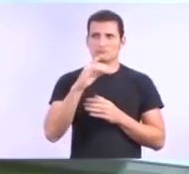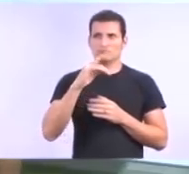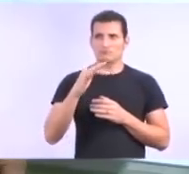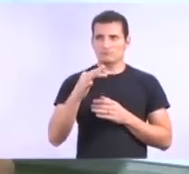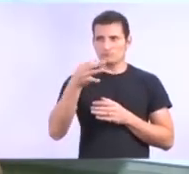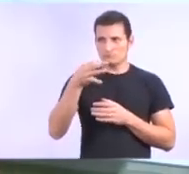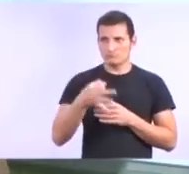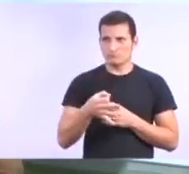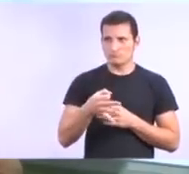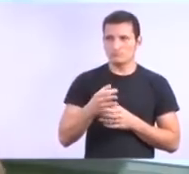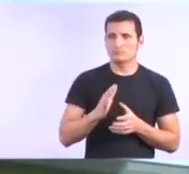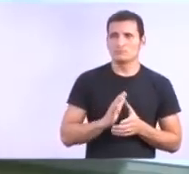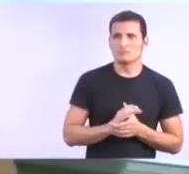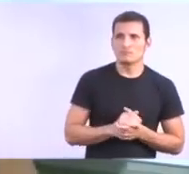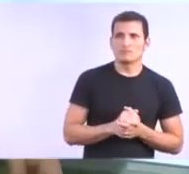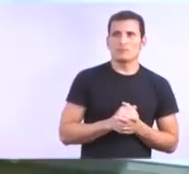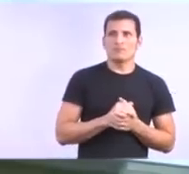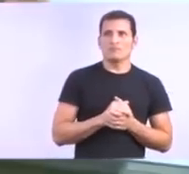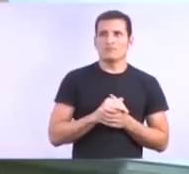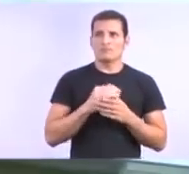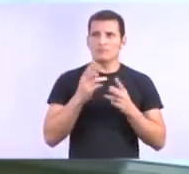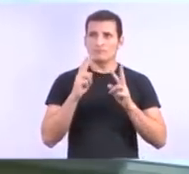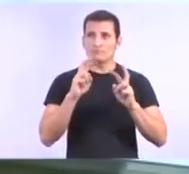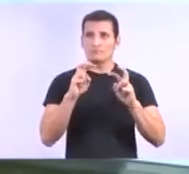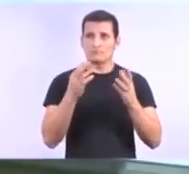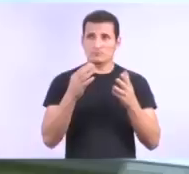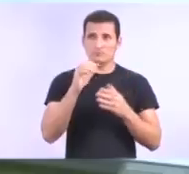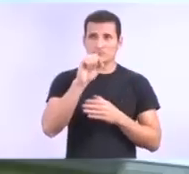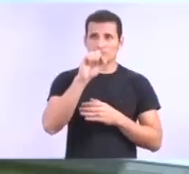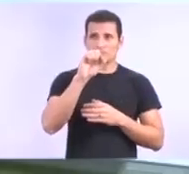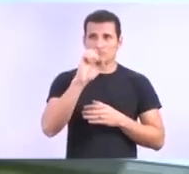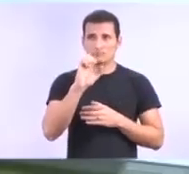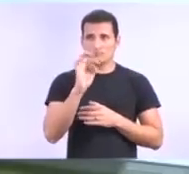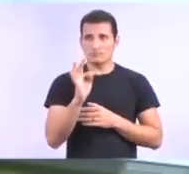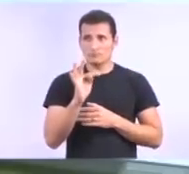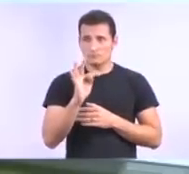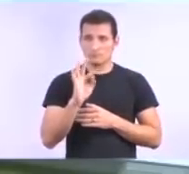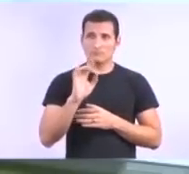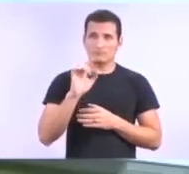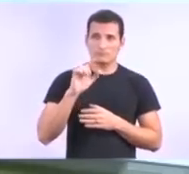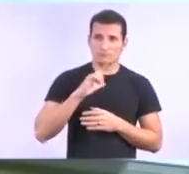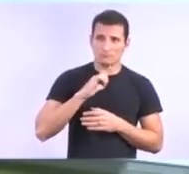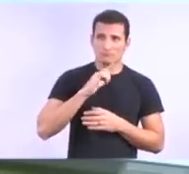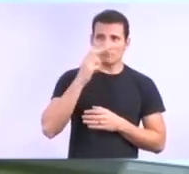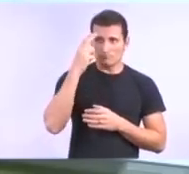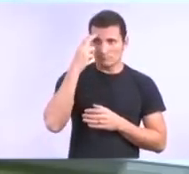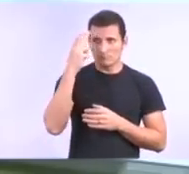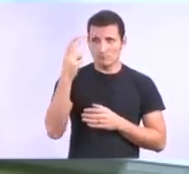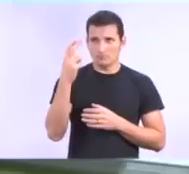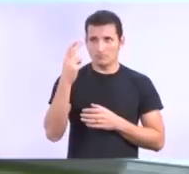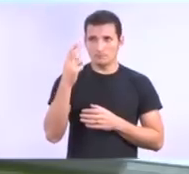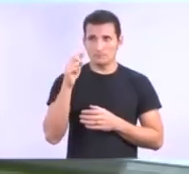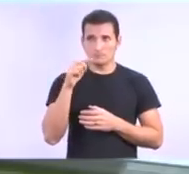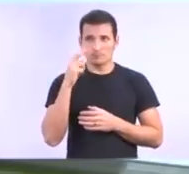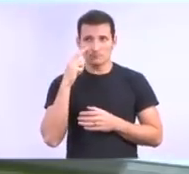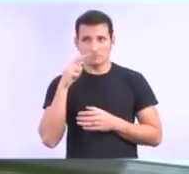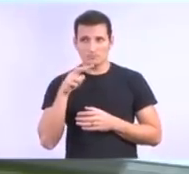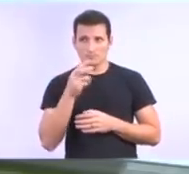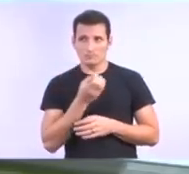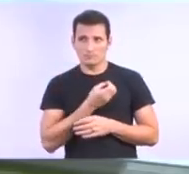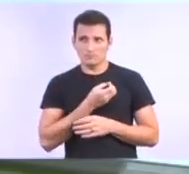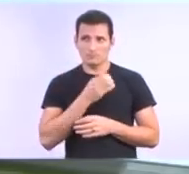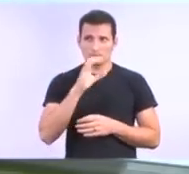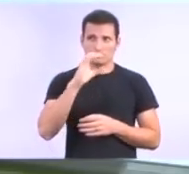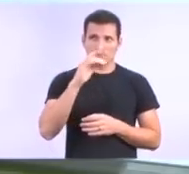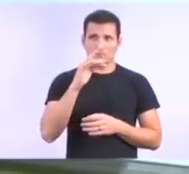trabalho. Perceba que agora o set não é um set burro, é um set que tem uma inteligência, é um set que ele está verificando o valor